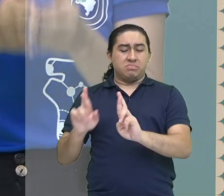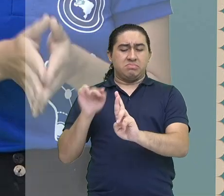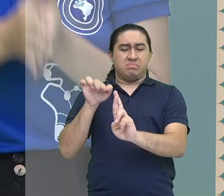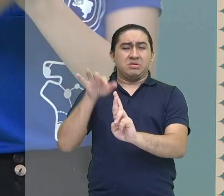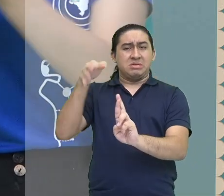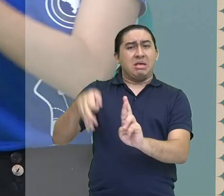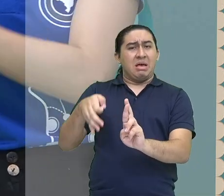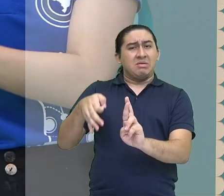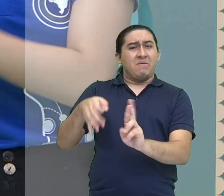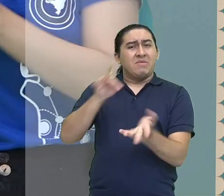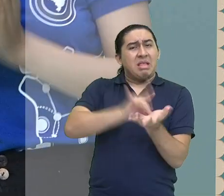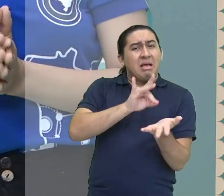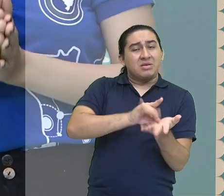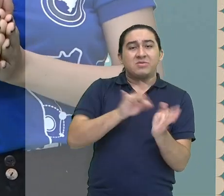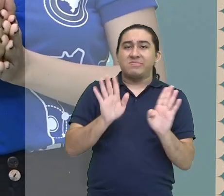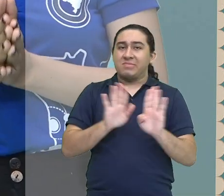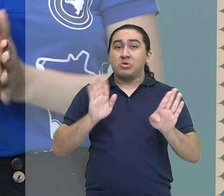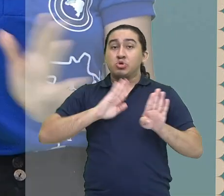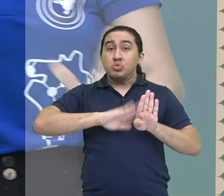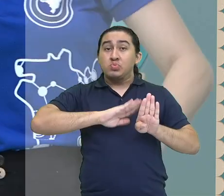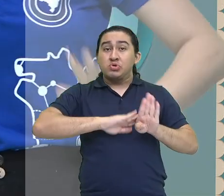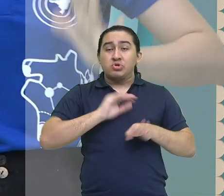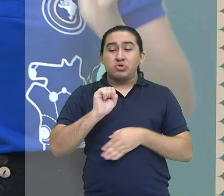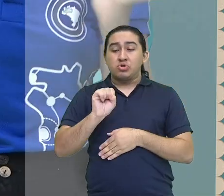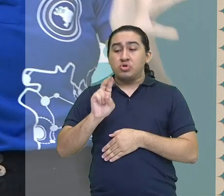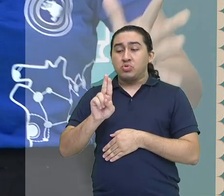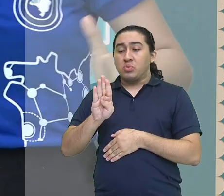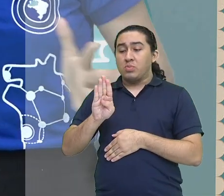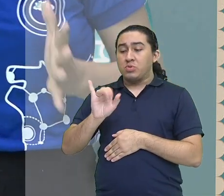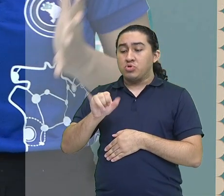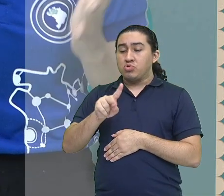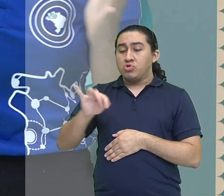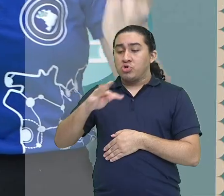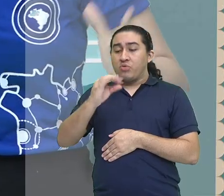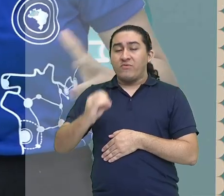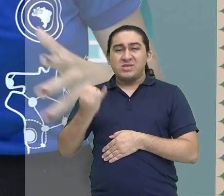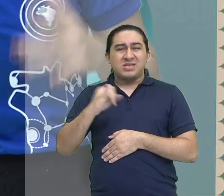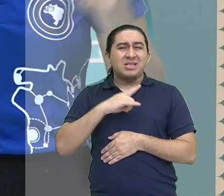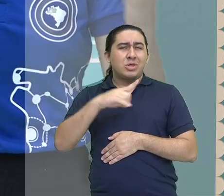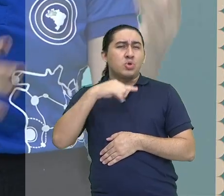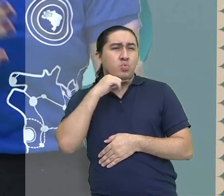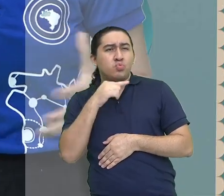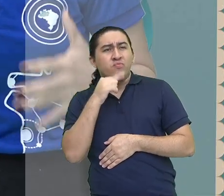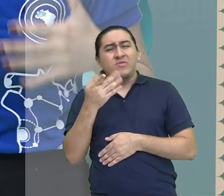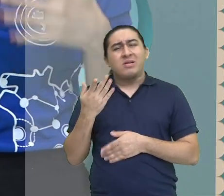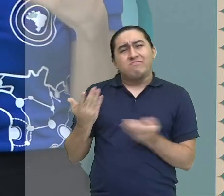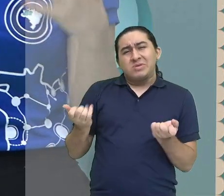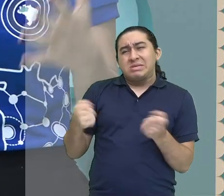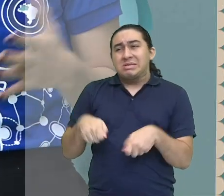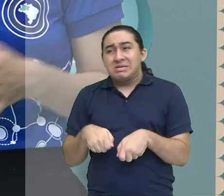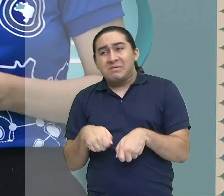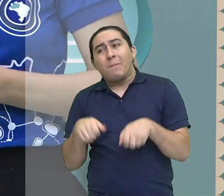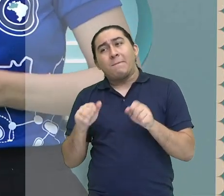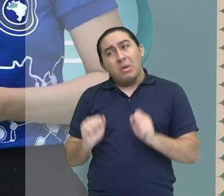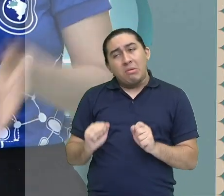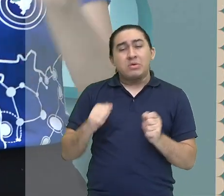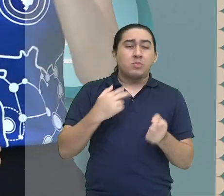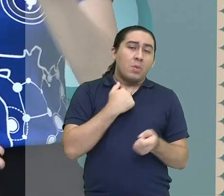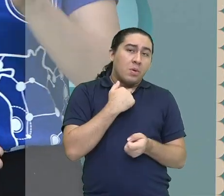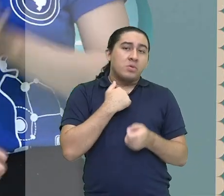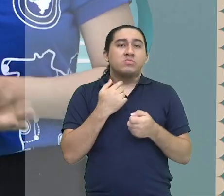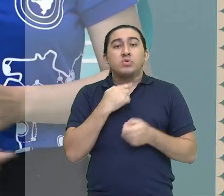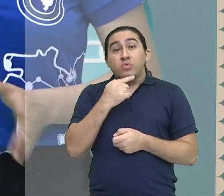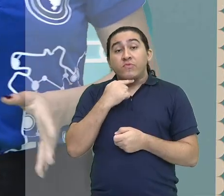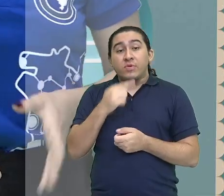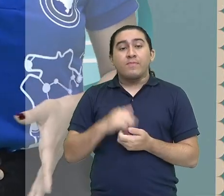nós vamos ter o modo subjuntivo, tá bom? Quando expressa essa incerteza, essa possibilidade, essa dúvida.